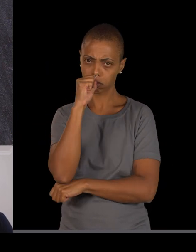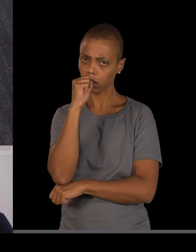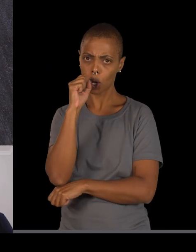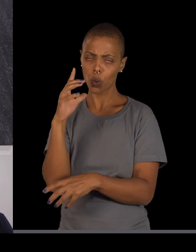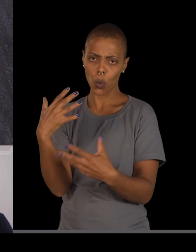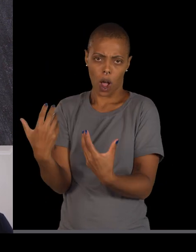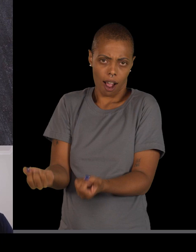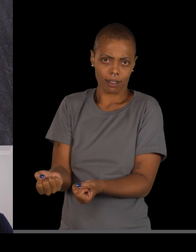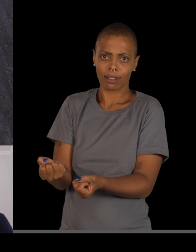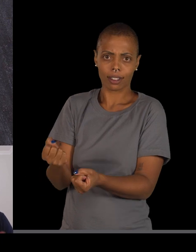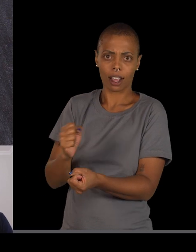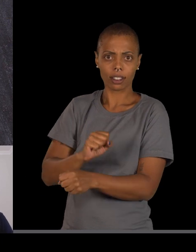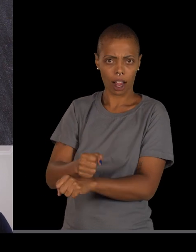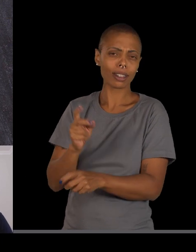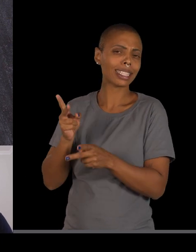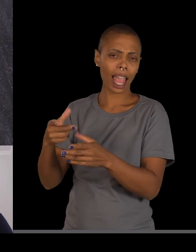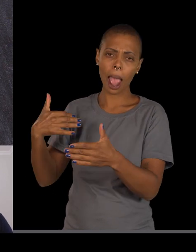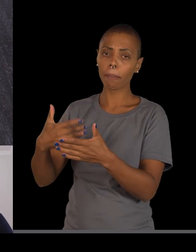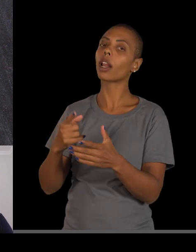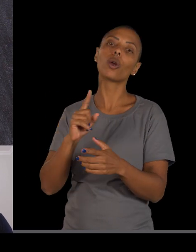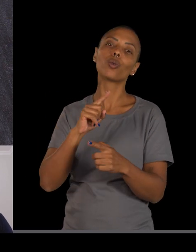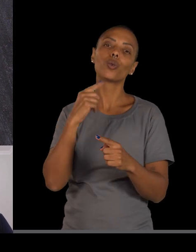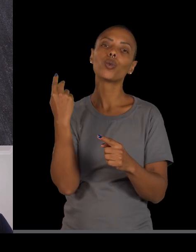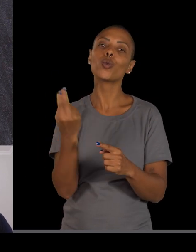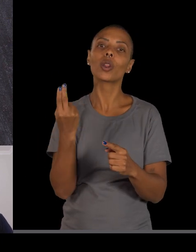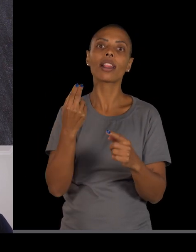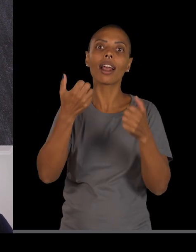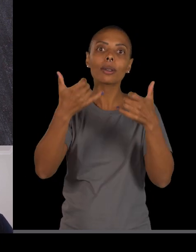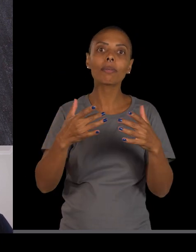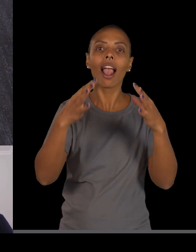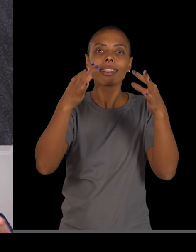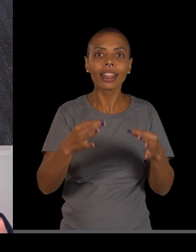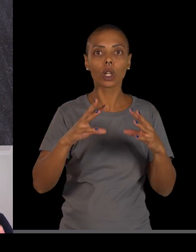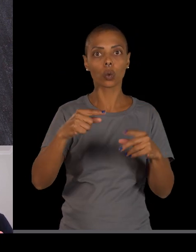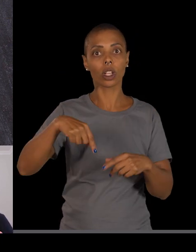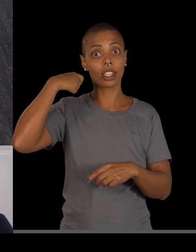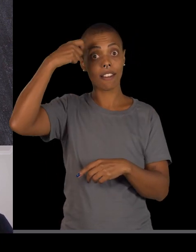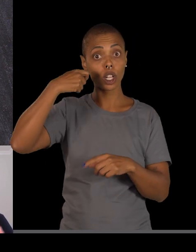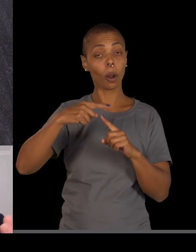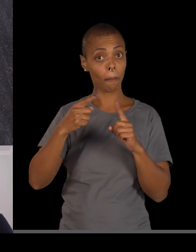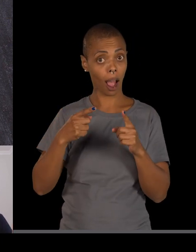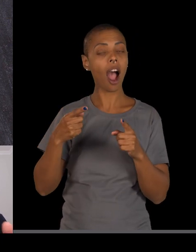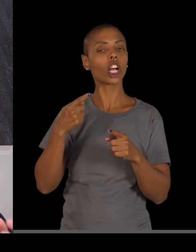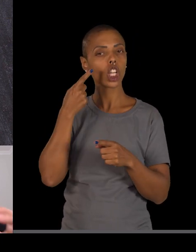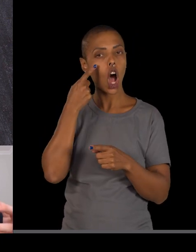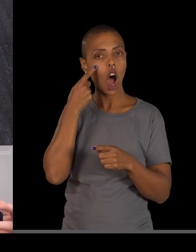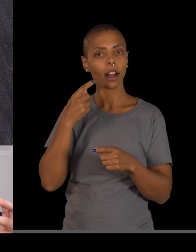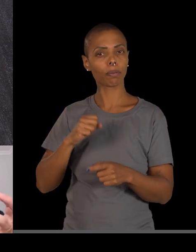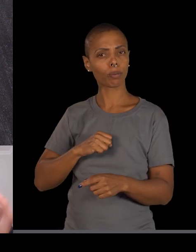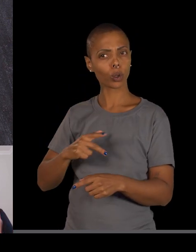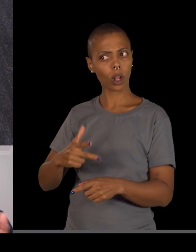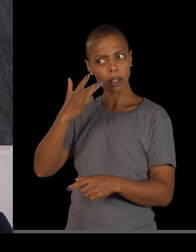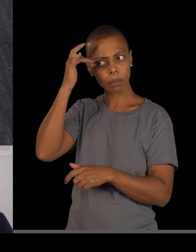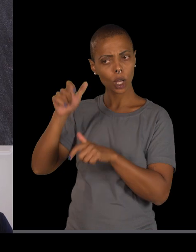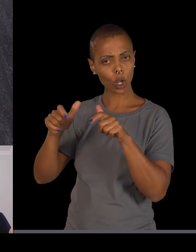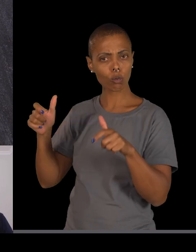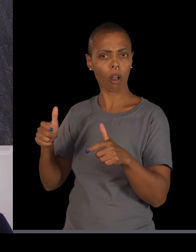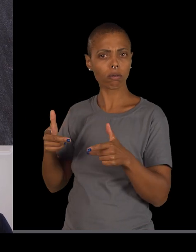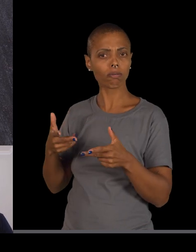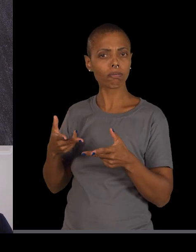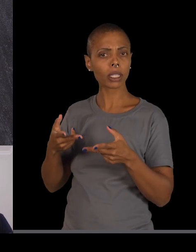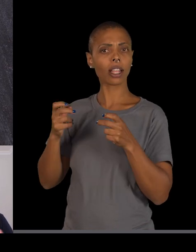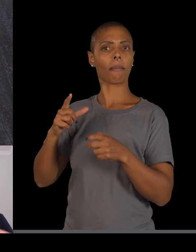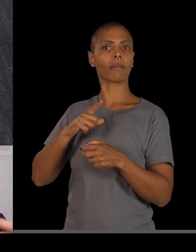Isso não é conteúdo para esse vídeo, mas para você perceber como os portugueses reconheciam a resistência de qualquer pessoa que